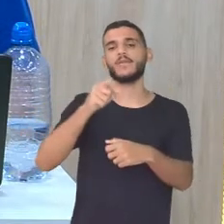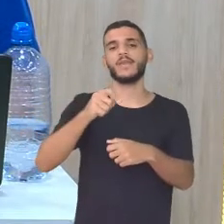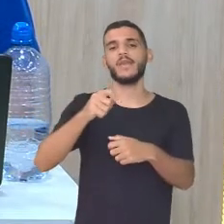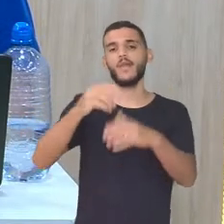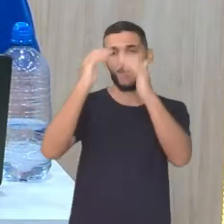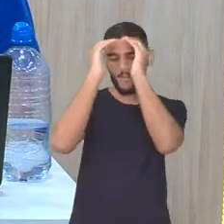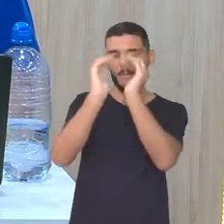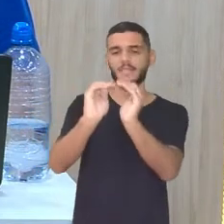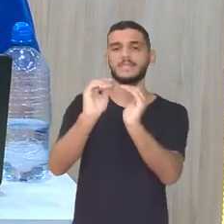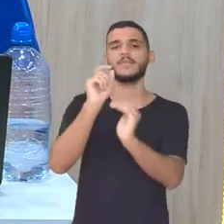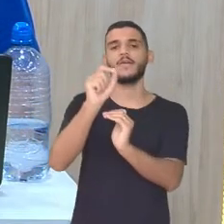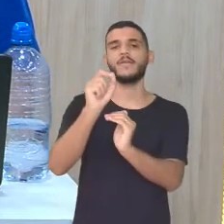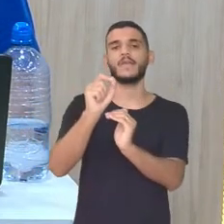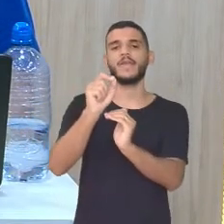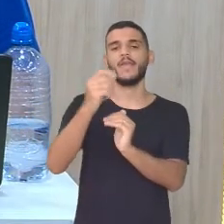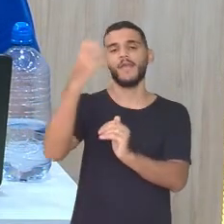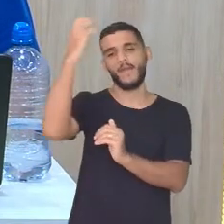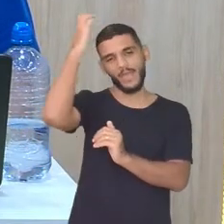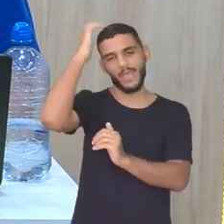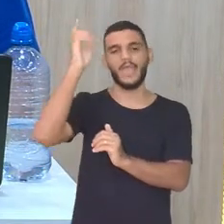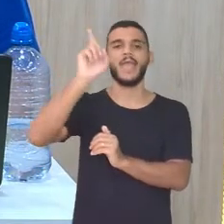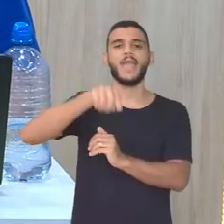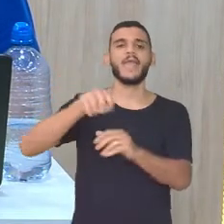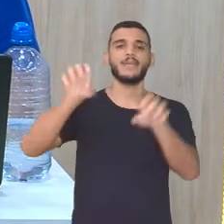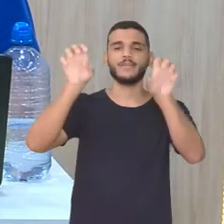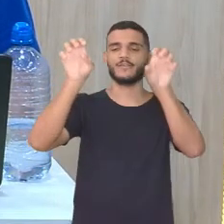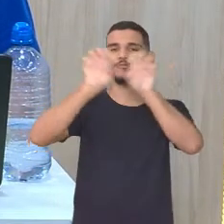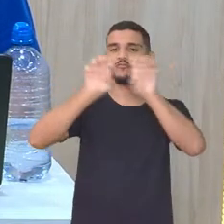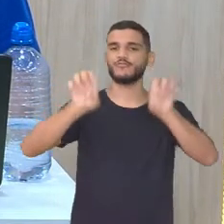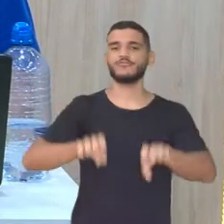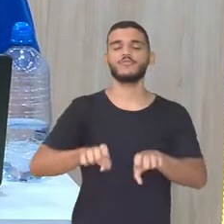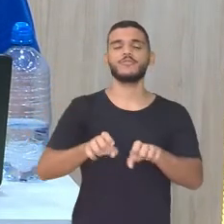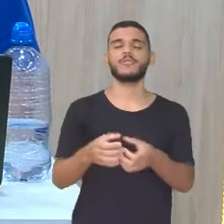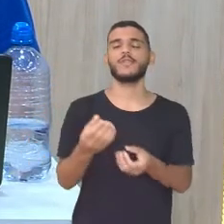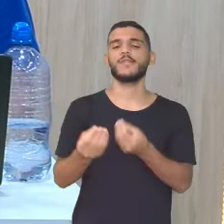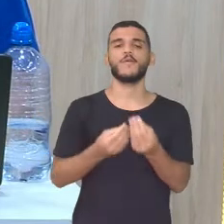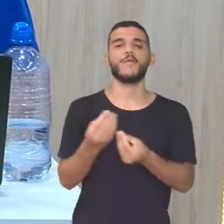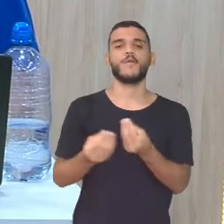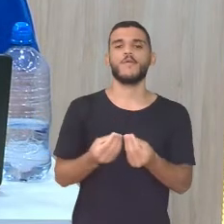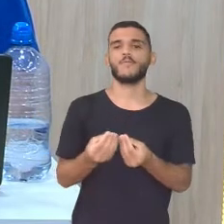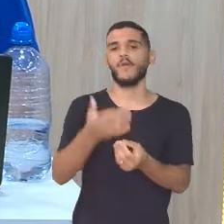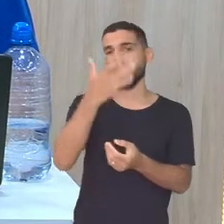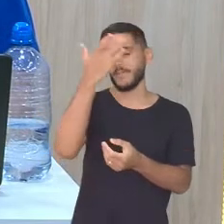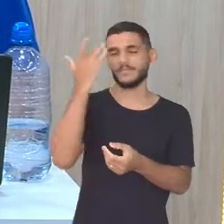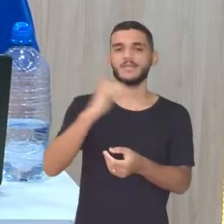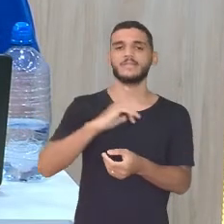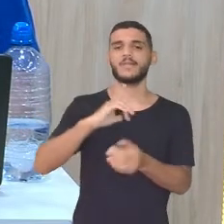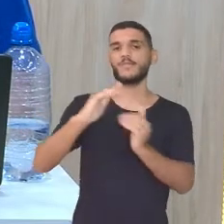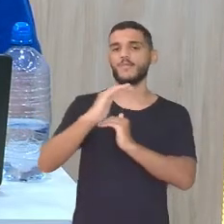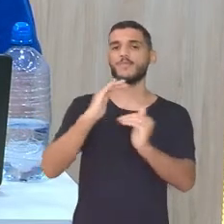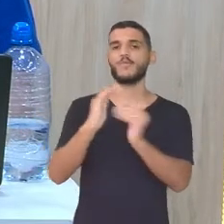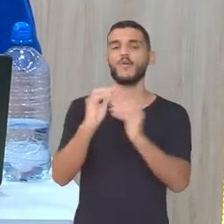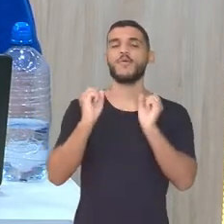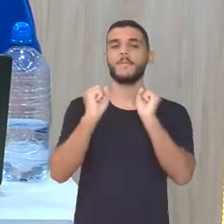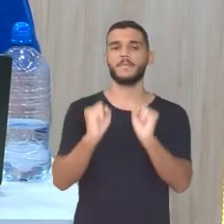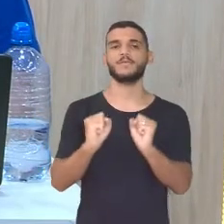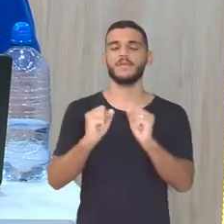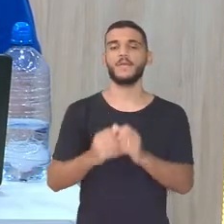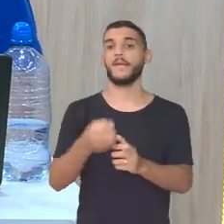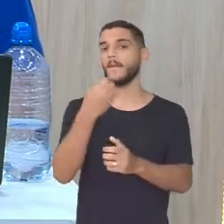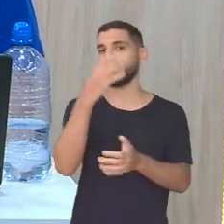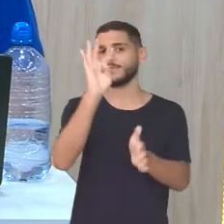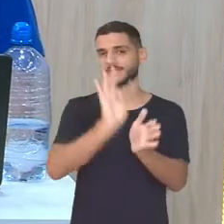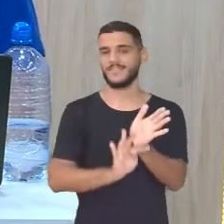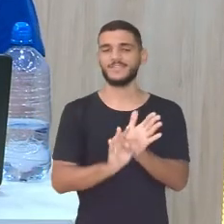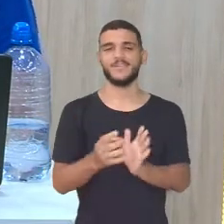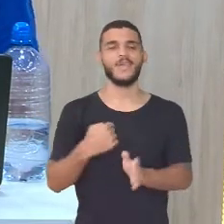de uma monarquia, né? De uma pessoa que sozinha detém todo o poder. Bom texto. Eu